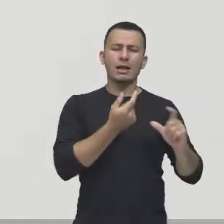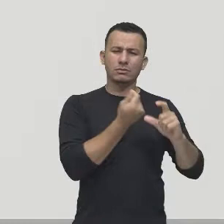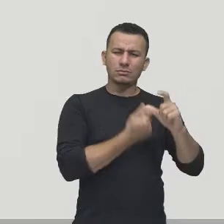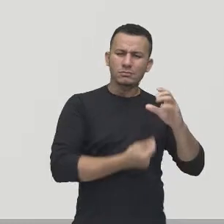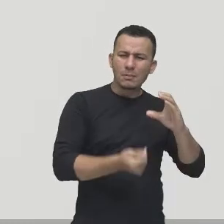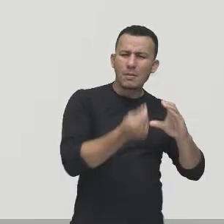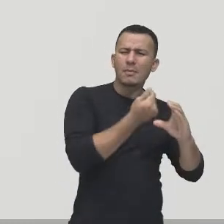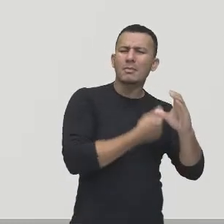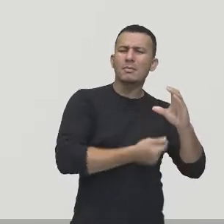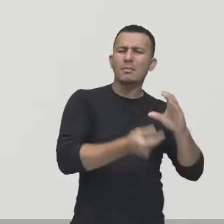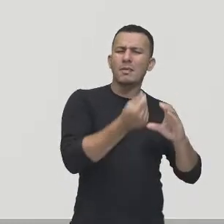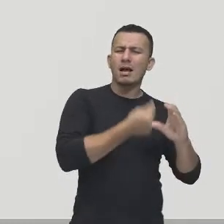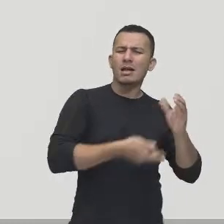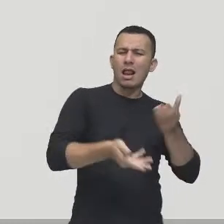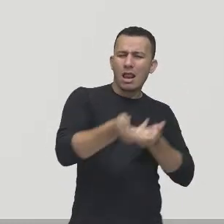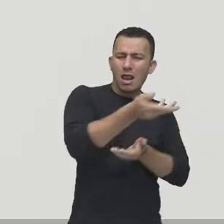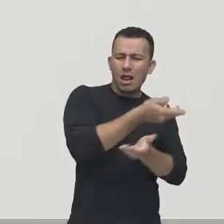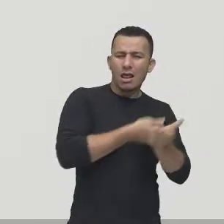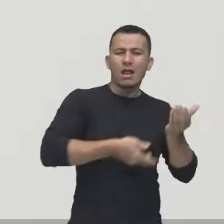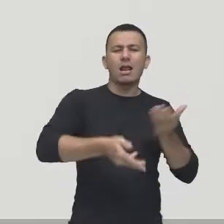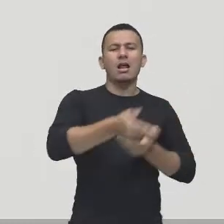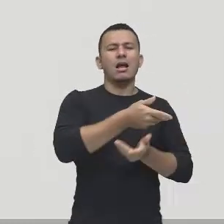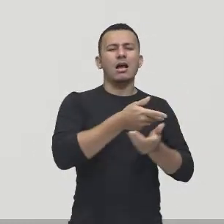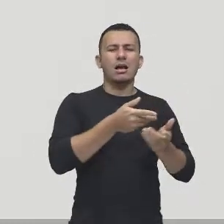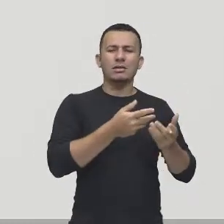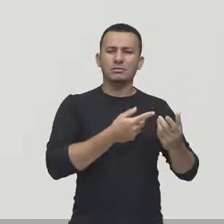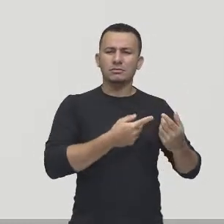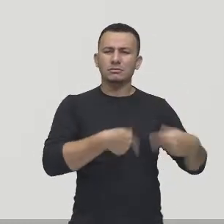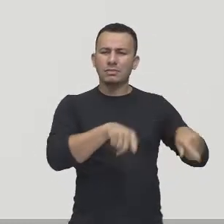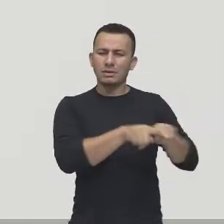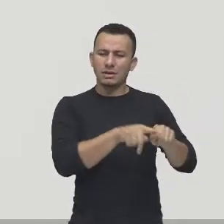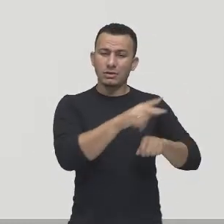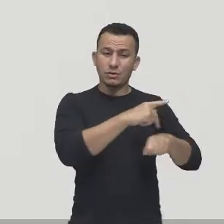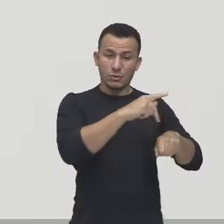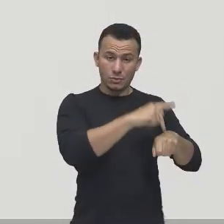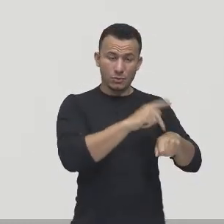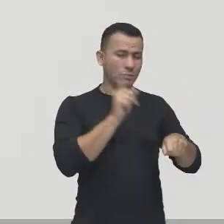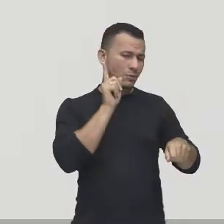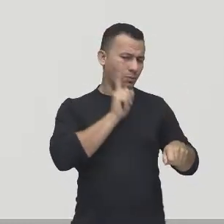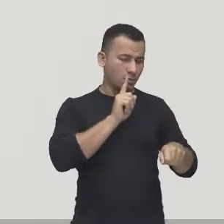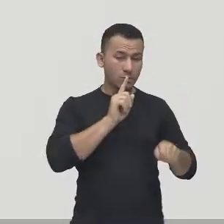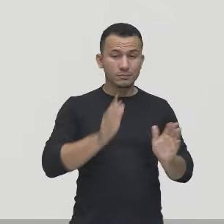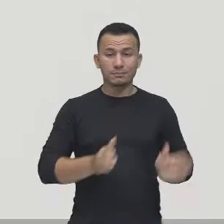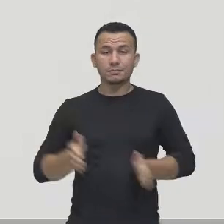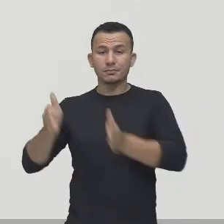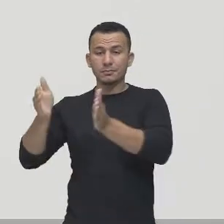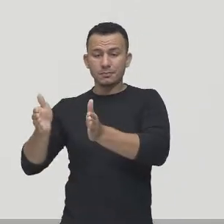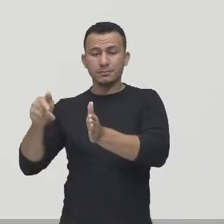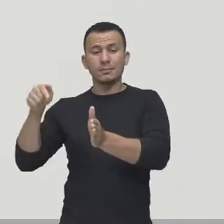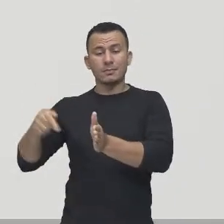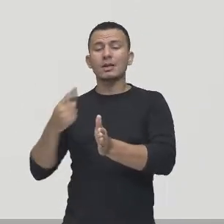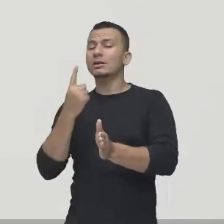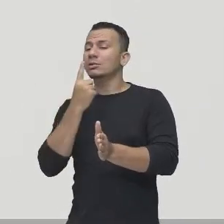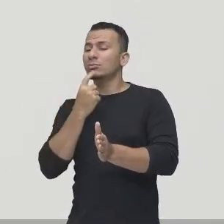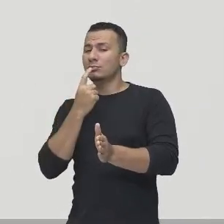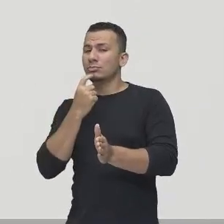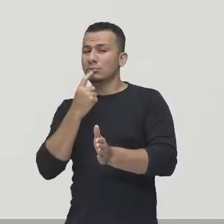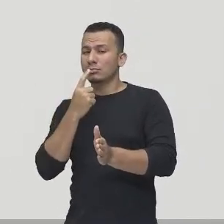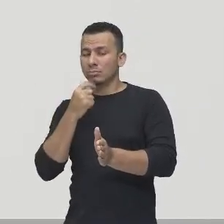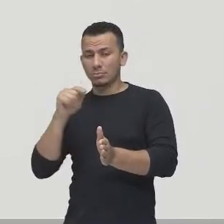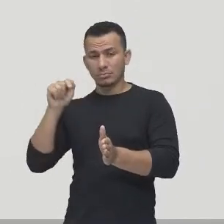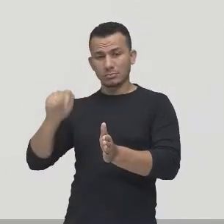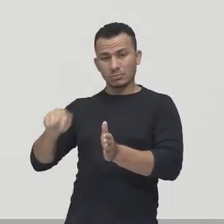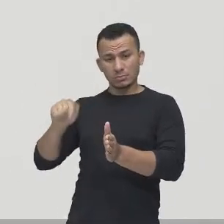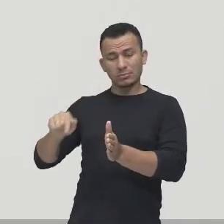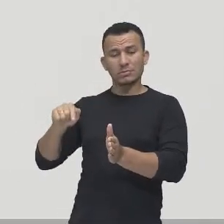tinha uma influência muito grande ali dos Estados Unidos, na parte vermelha, que é exatamente onde tem a Europa Oriental hoje em dia,